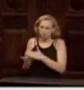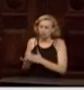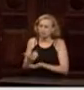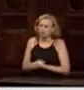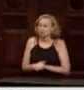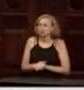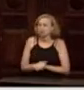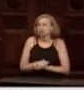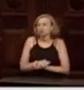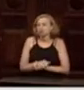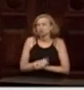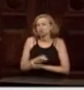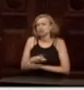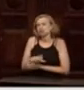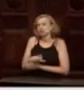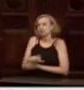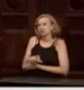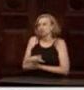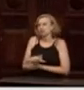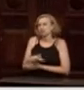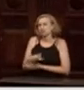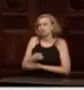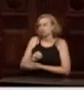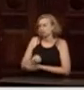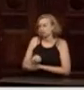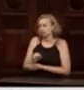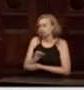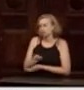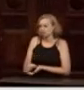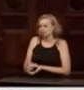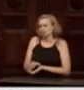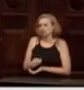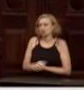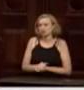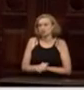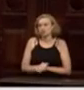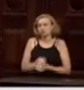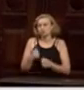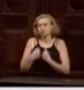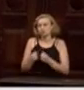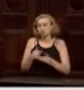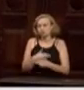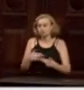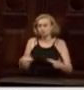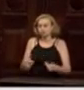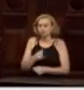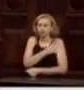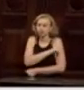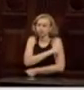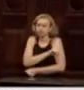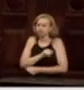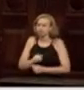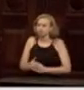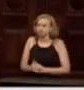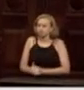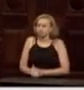em torno de 30% do setor de transporte coletivo do estado do Rio de Janeiro na época.